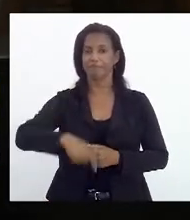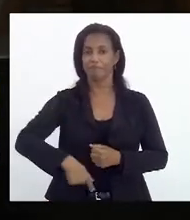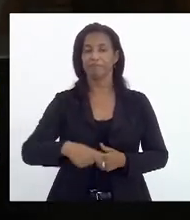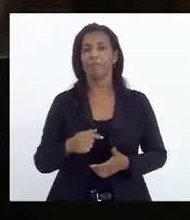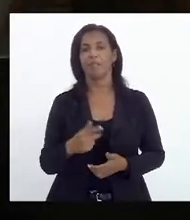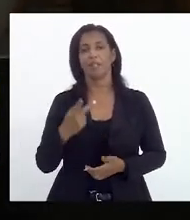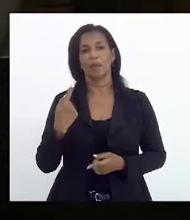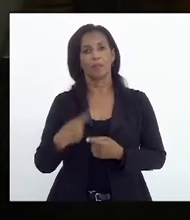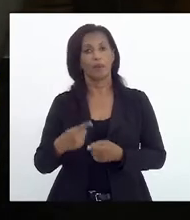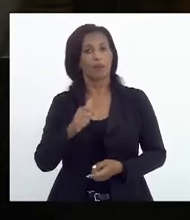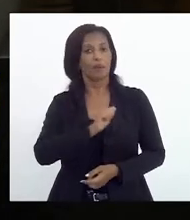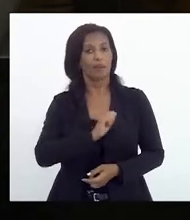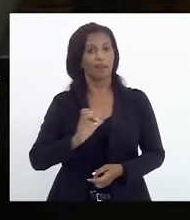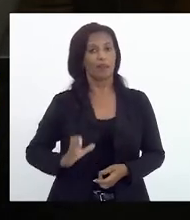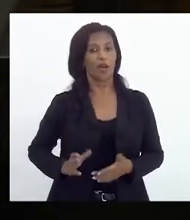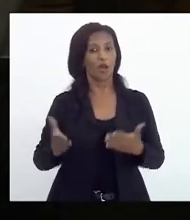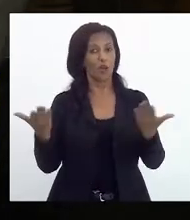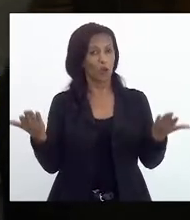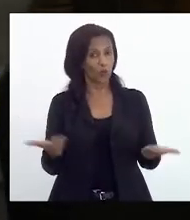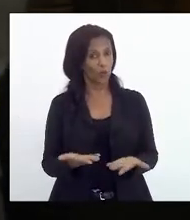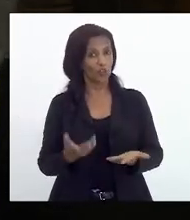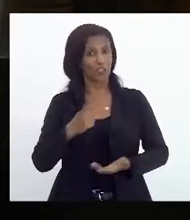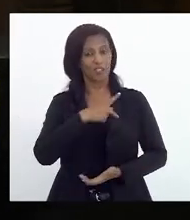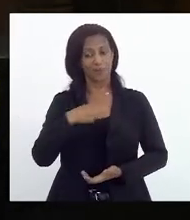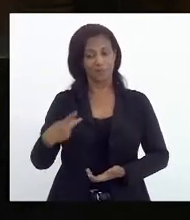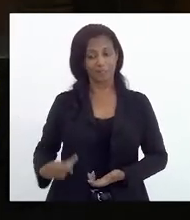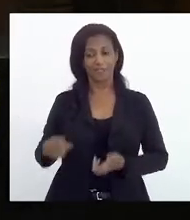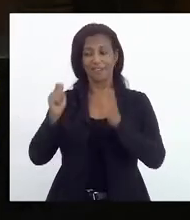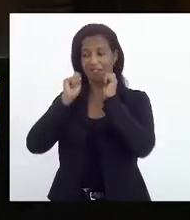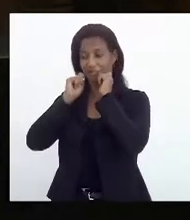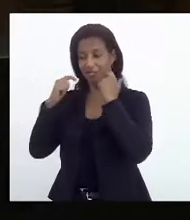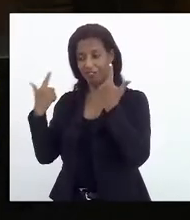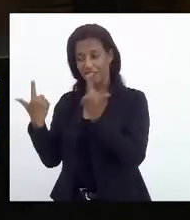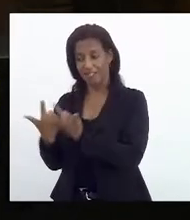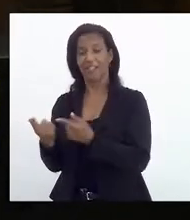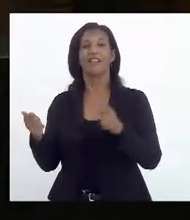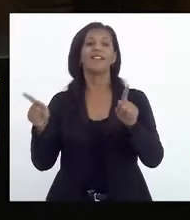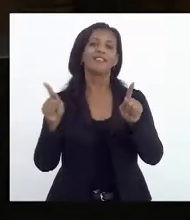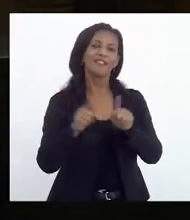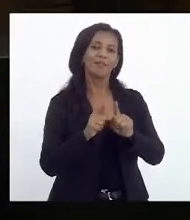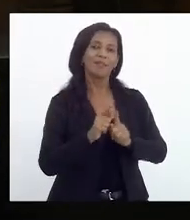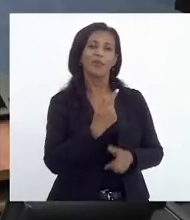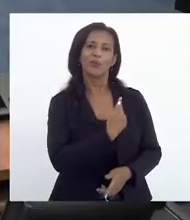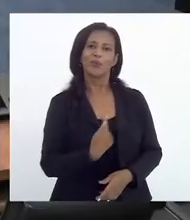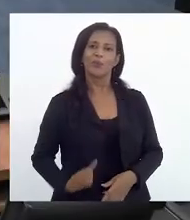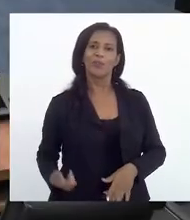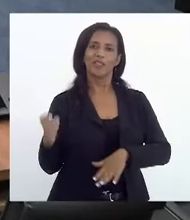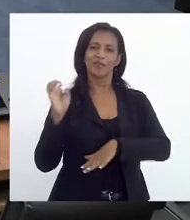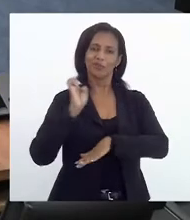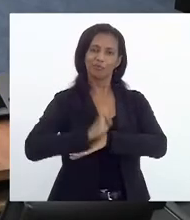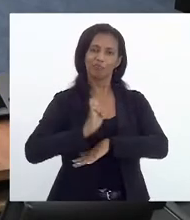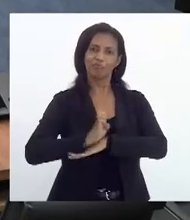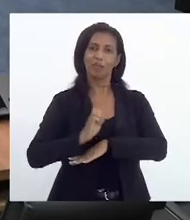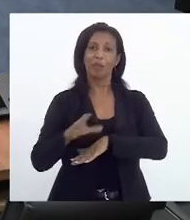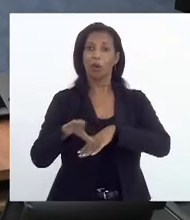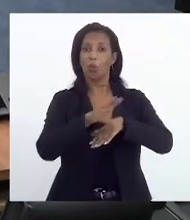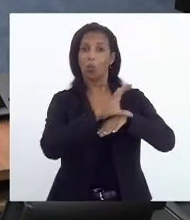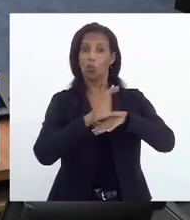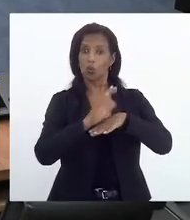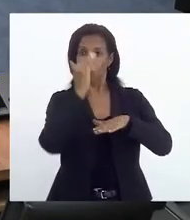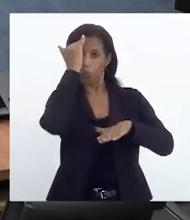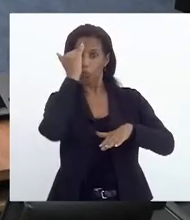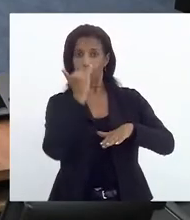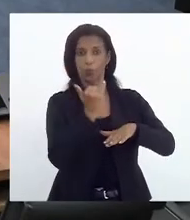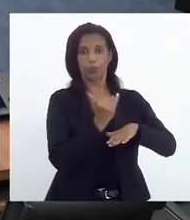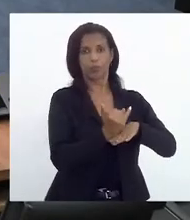deputado André Ceciliano é hoje além de presidente da Assembleia governador do Estado por força constitucional